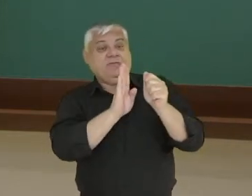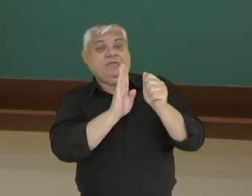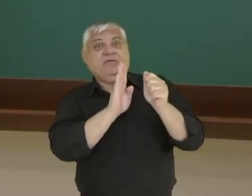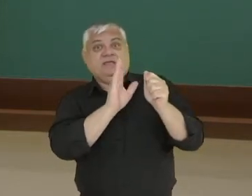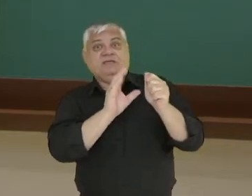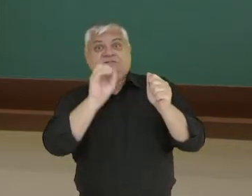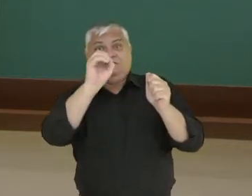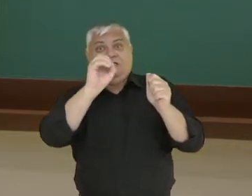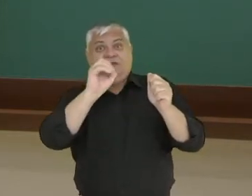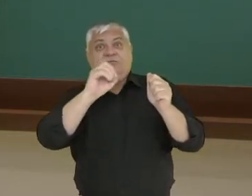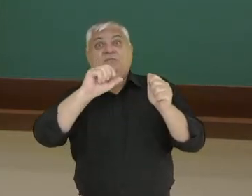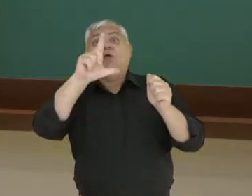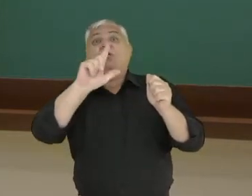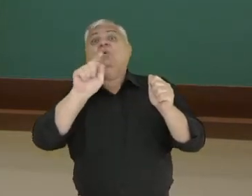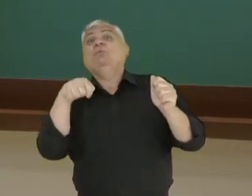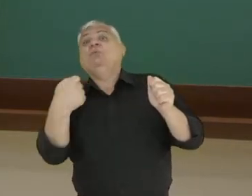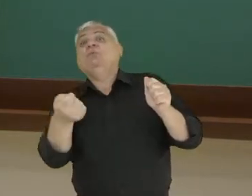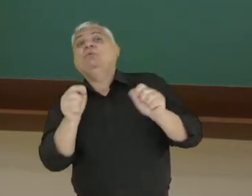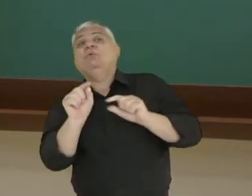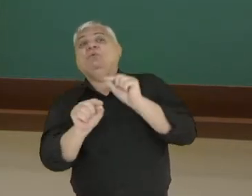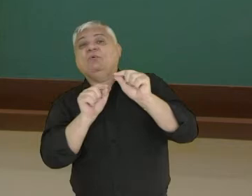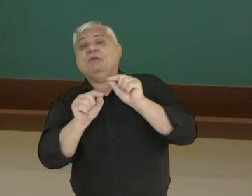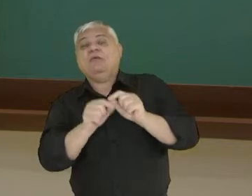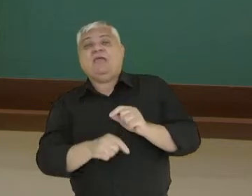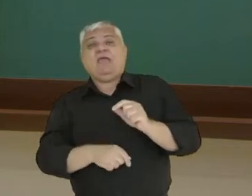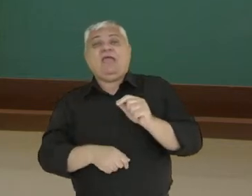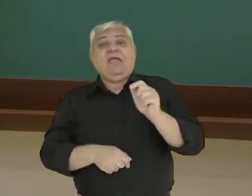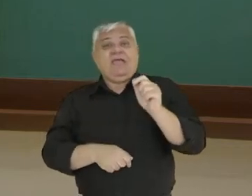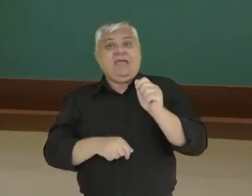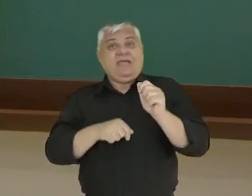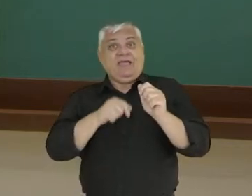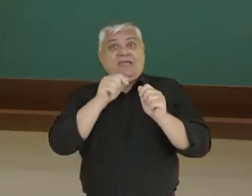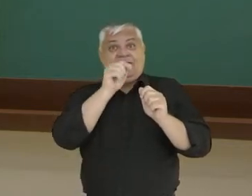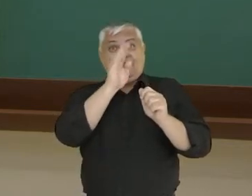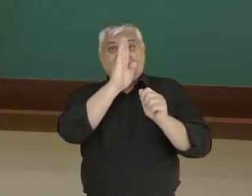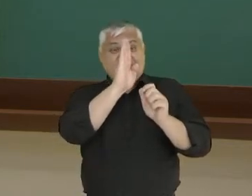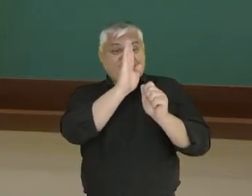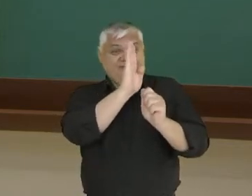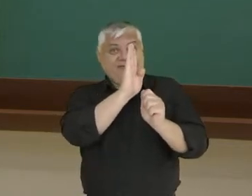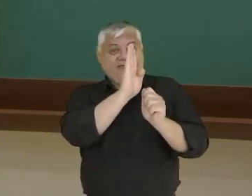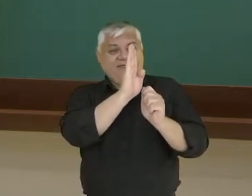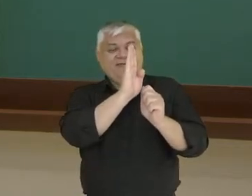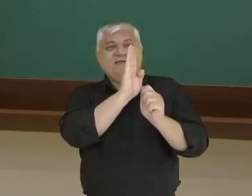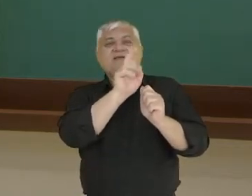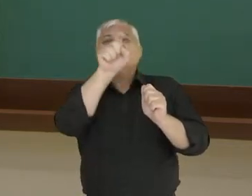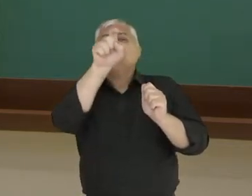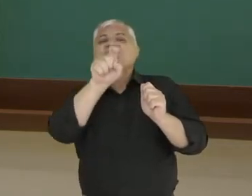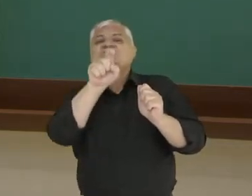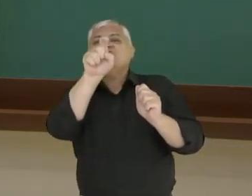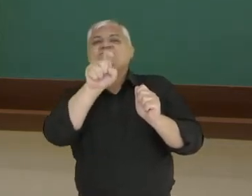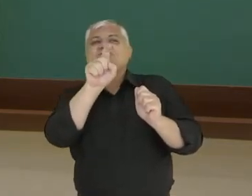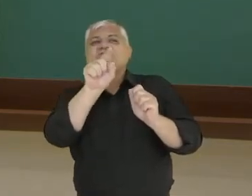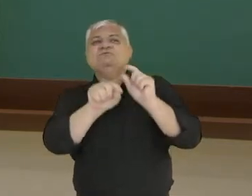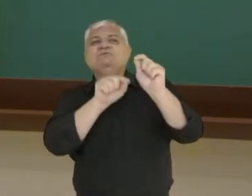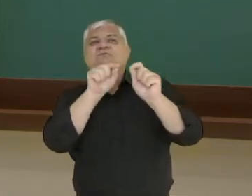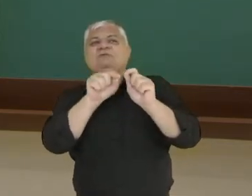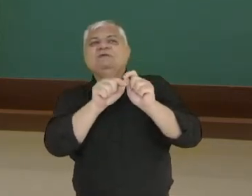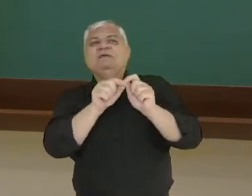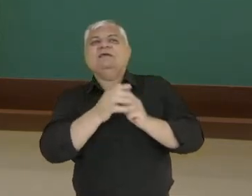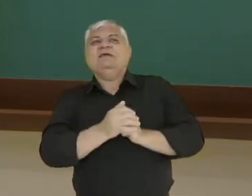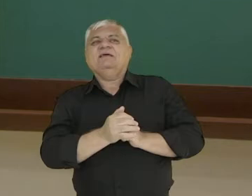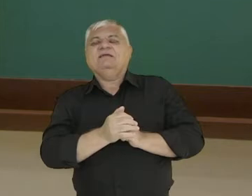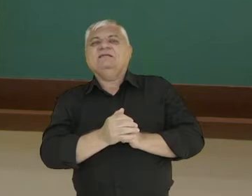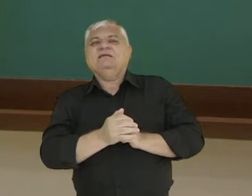zero, denomina-se logaritmo de b, na base A, ao expoente x que satisfaz